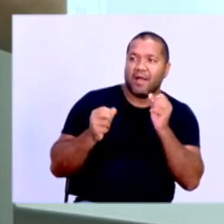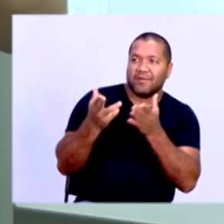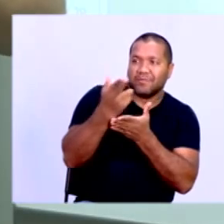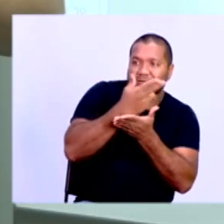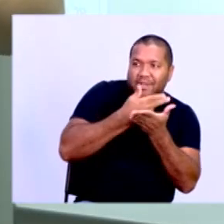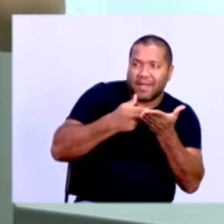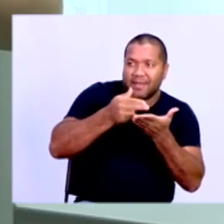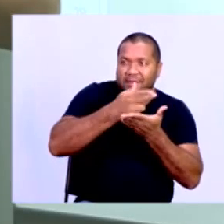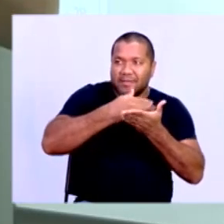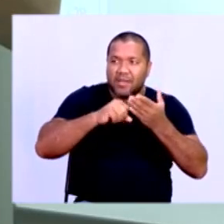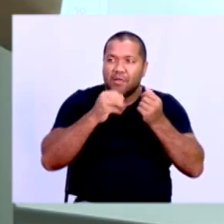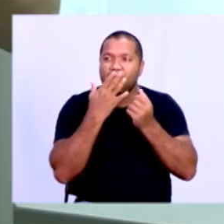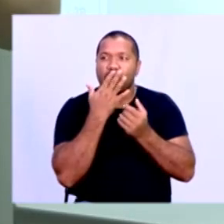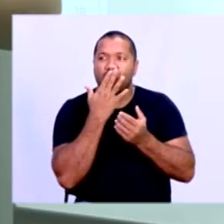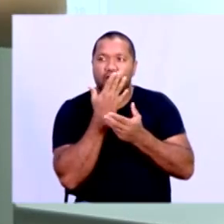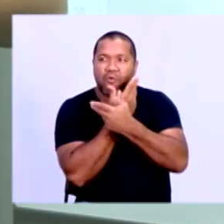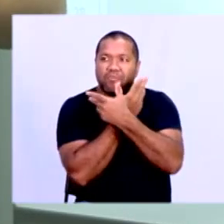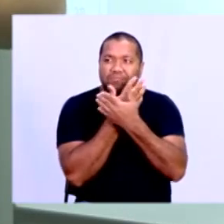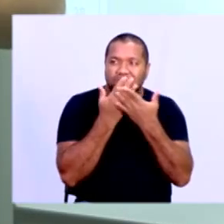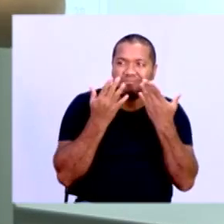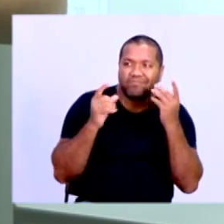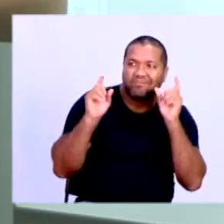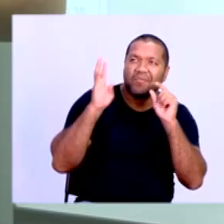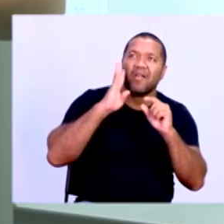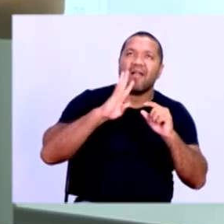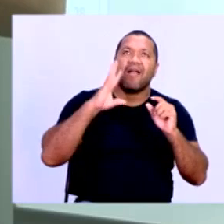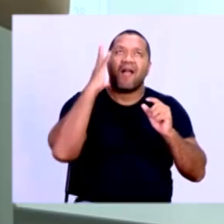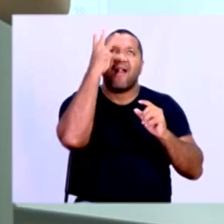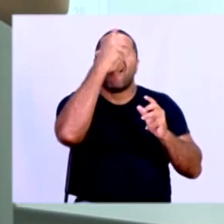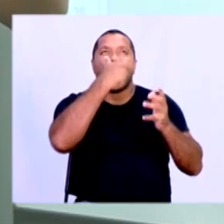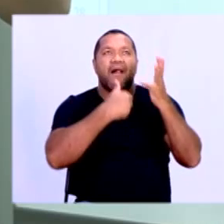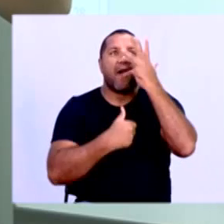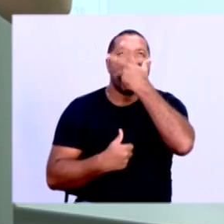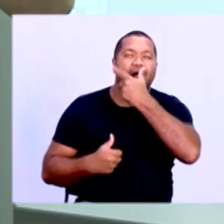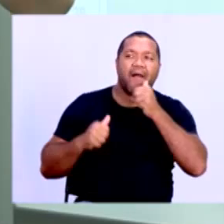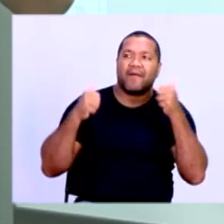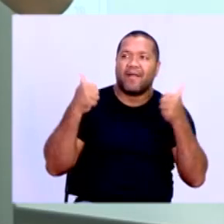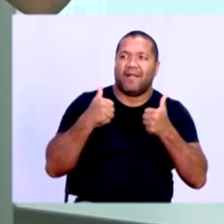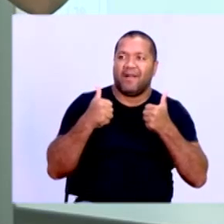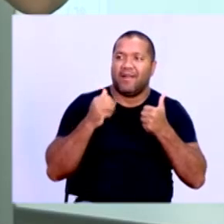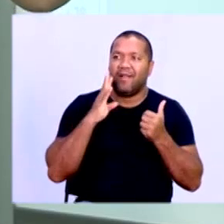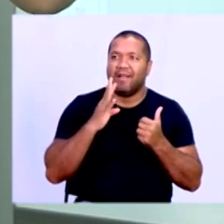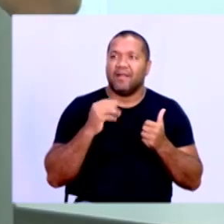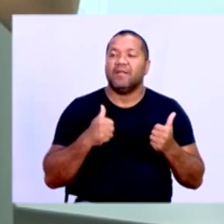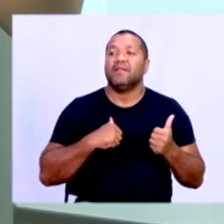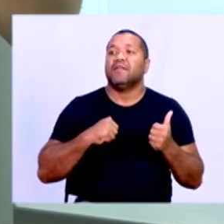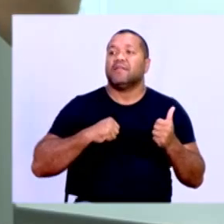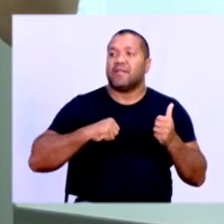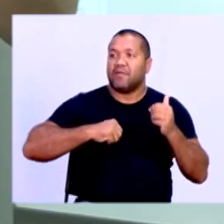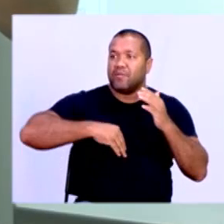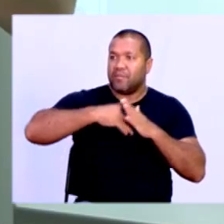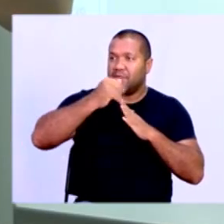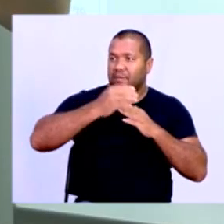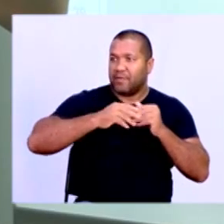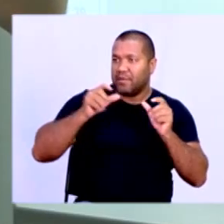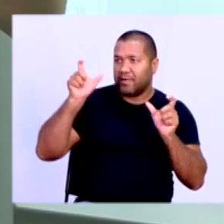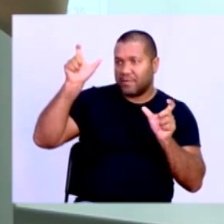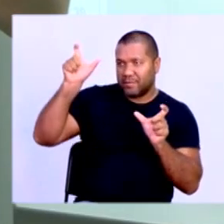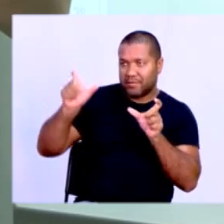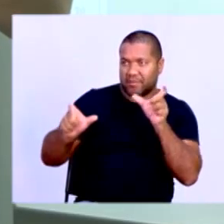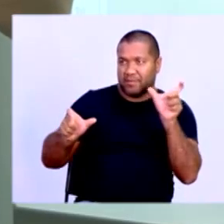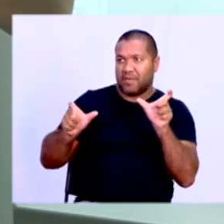cores certas, num layout bacana. Então, eu tenho um profissional front-end e o